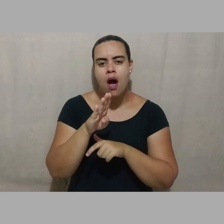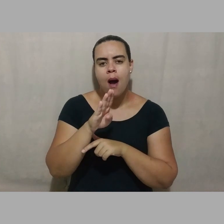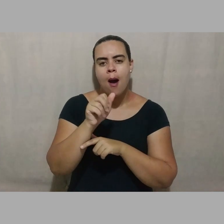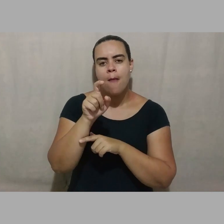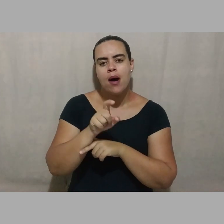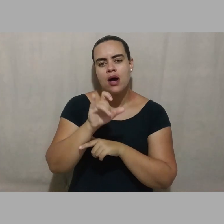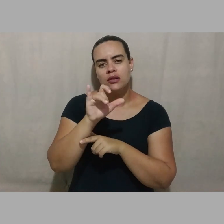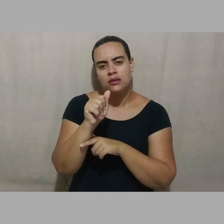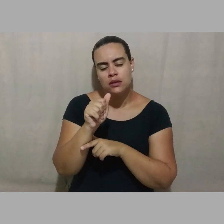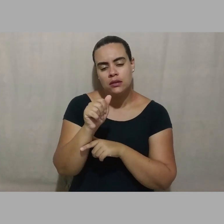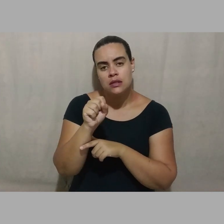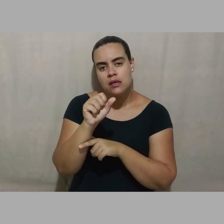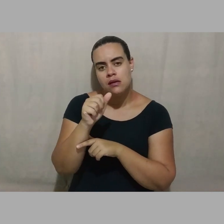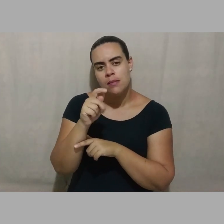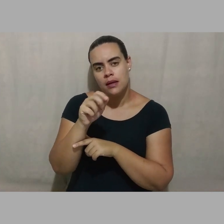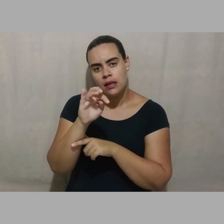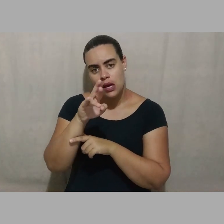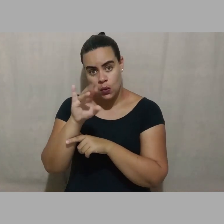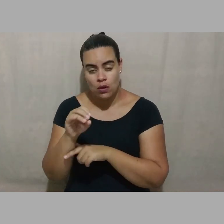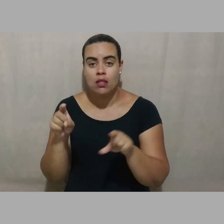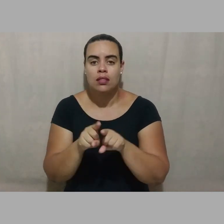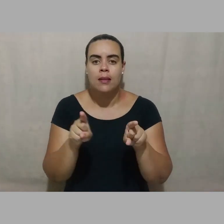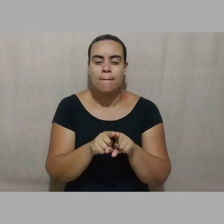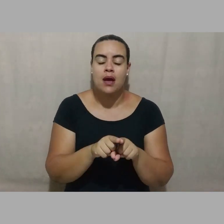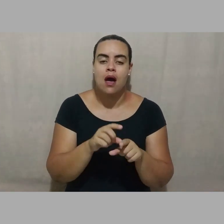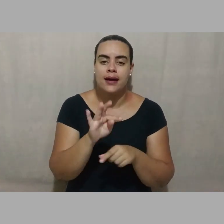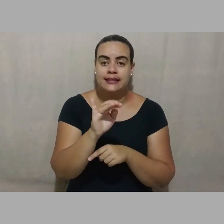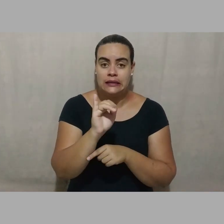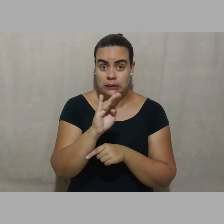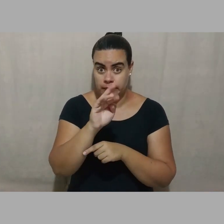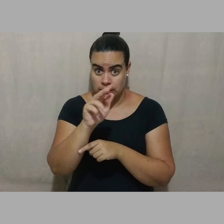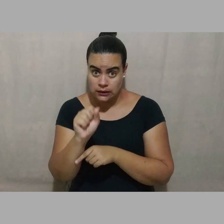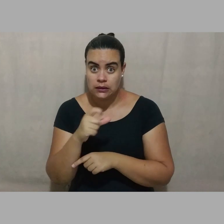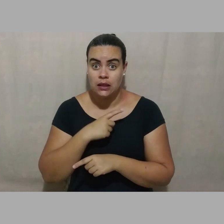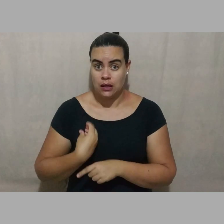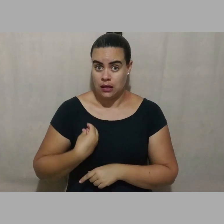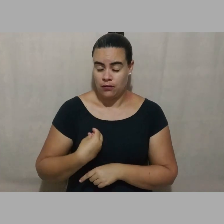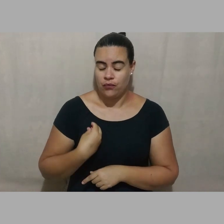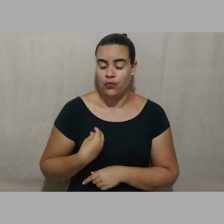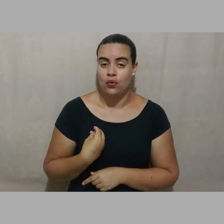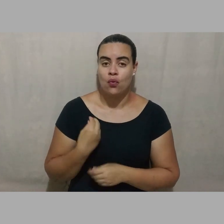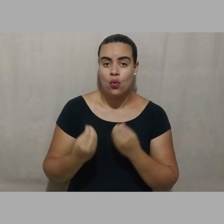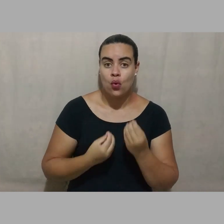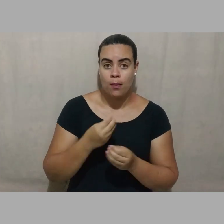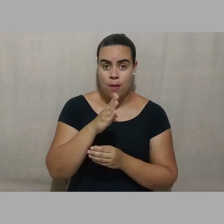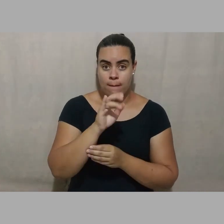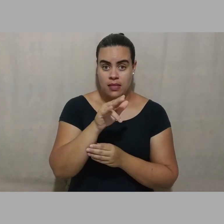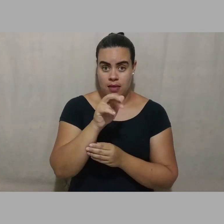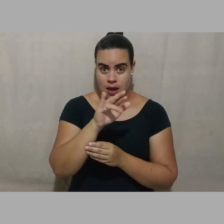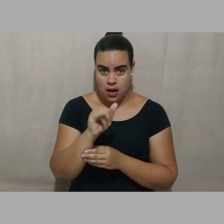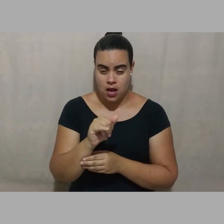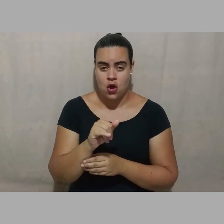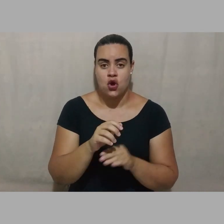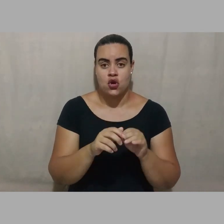dos Sapateiros, e as tibiras, que eram existências tupinambás que transbordavam a lógica binária de gênero